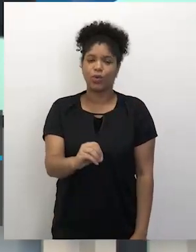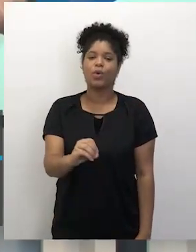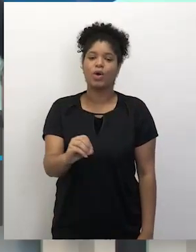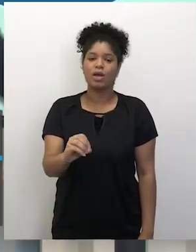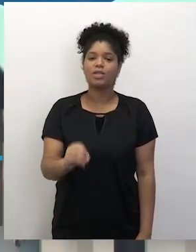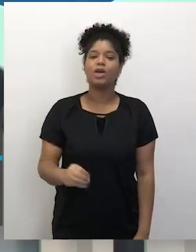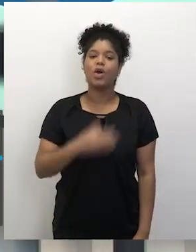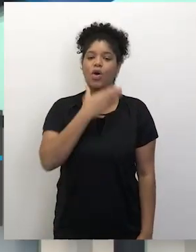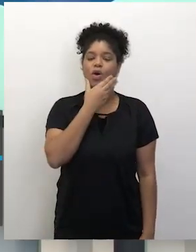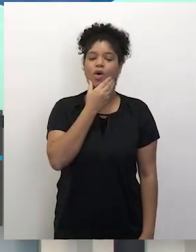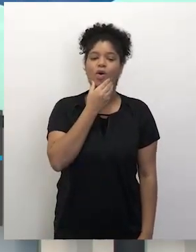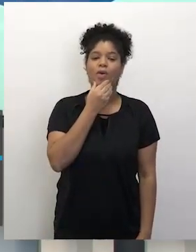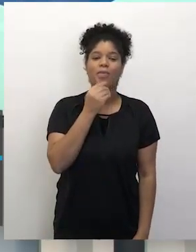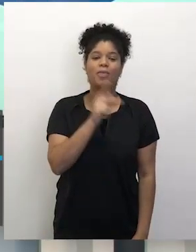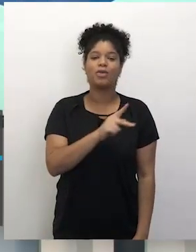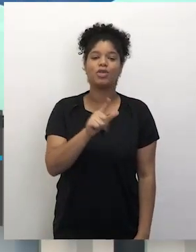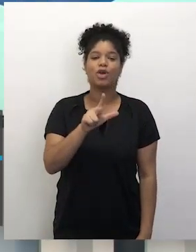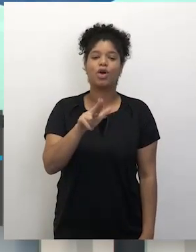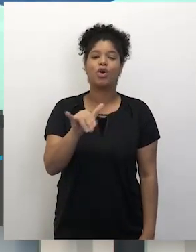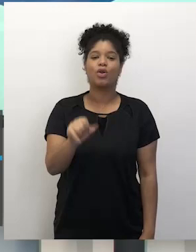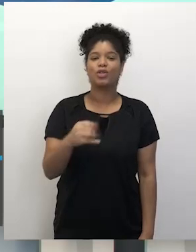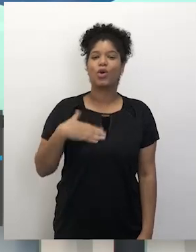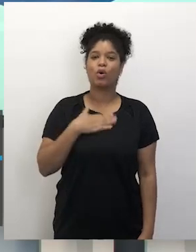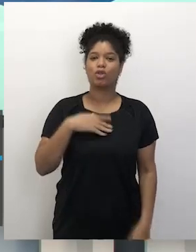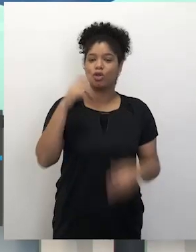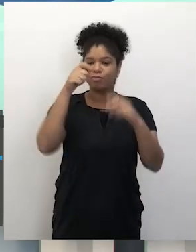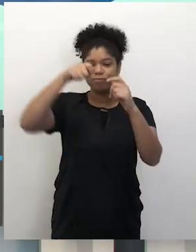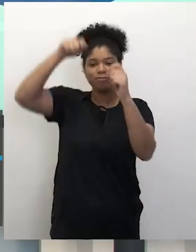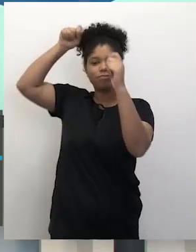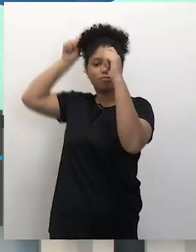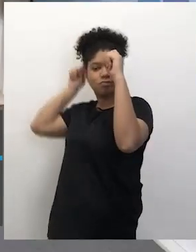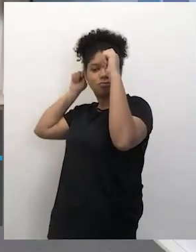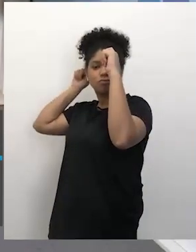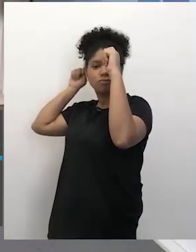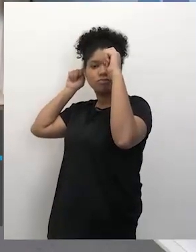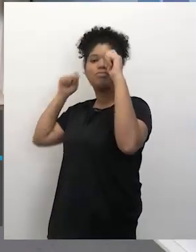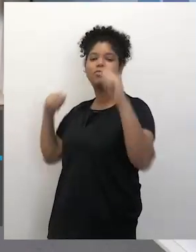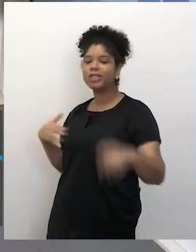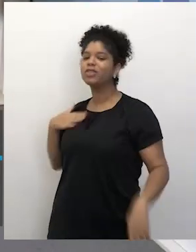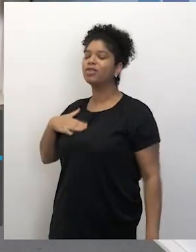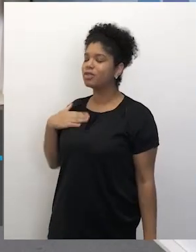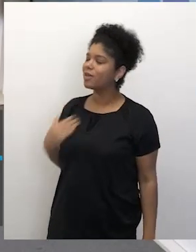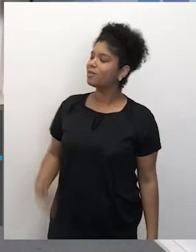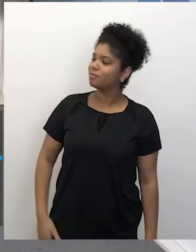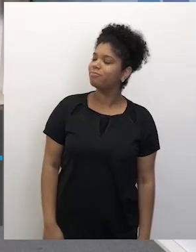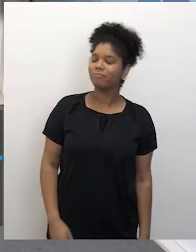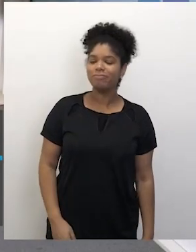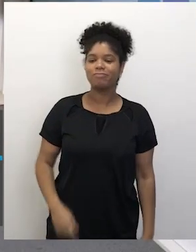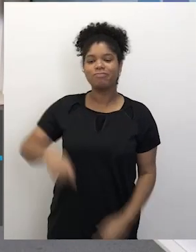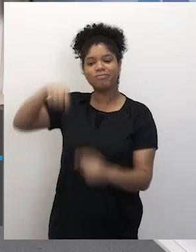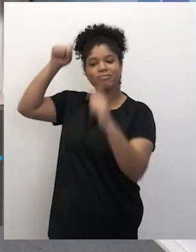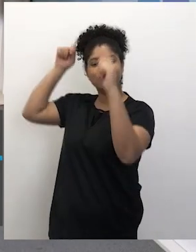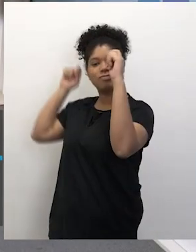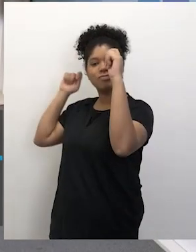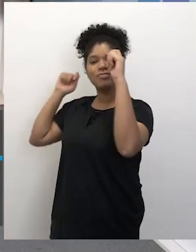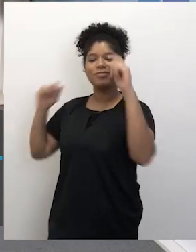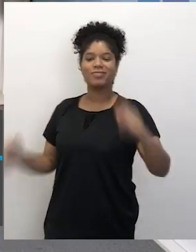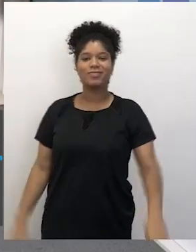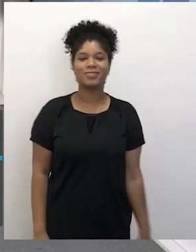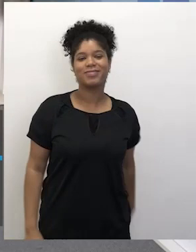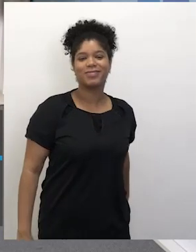nosso parceiraço, achou o boné da hora. Eu também achei. Da hora? Eu também achei, ó. Isso aí.